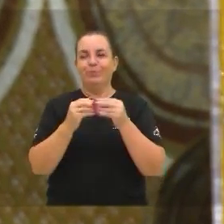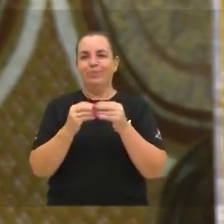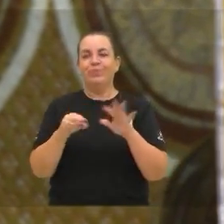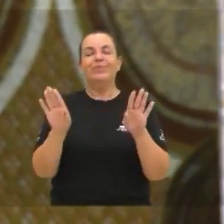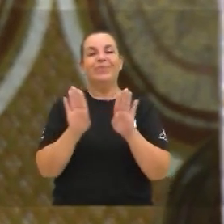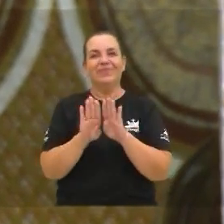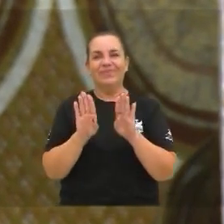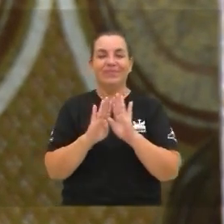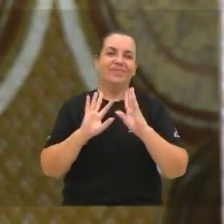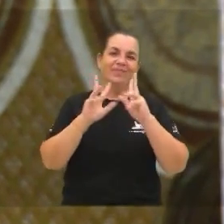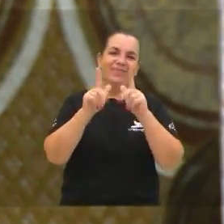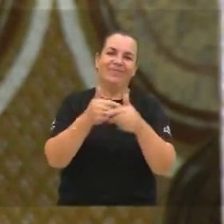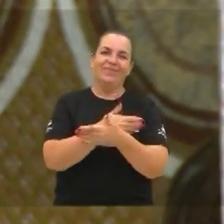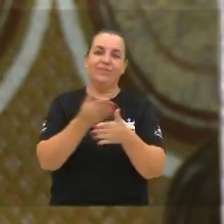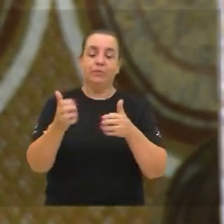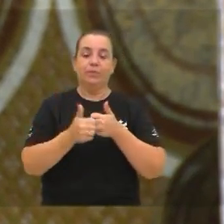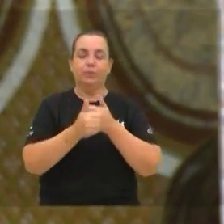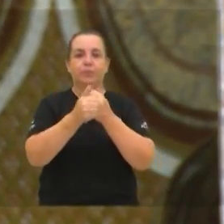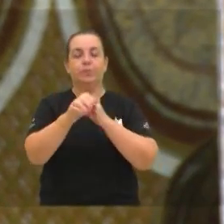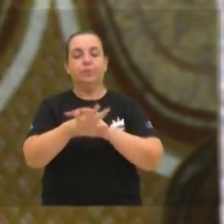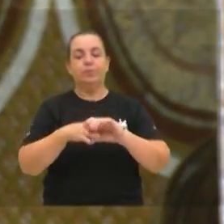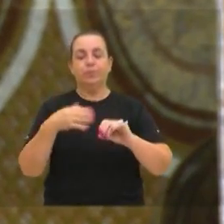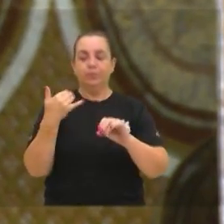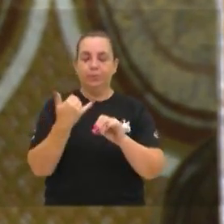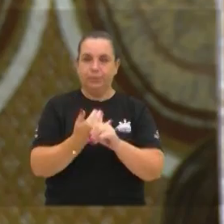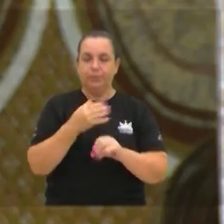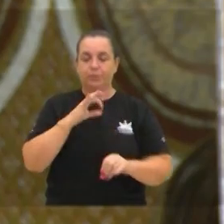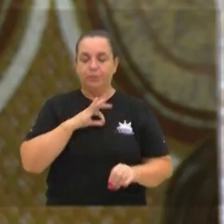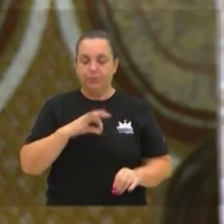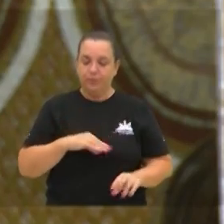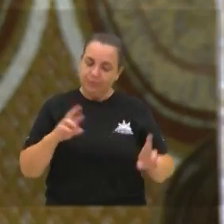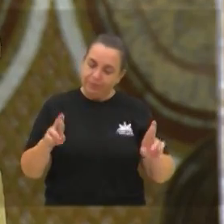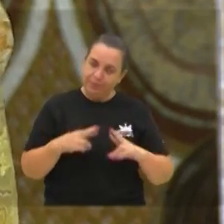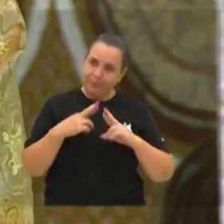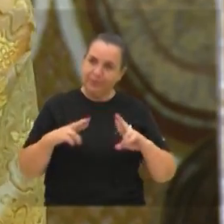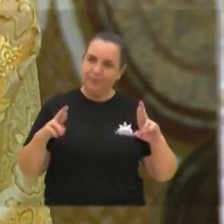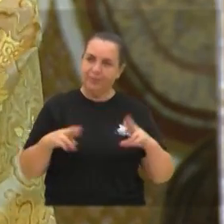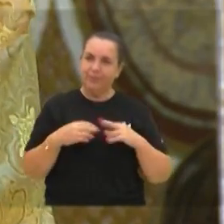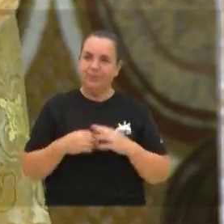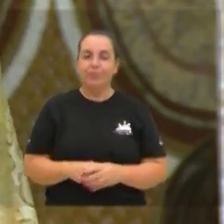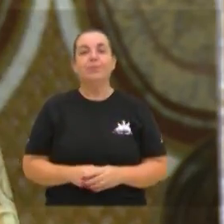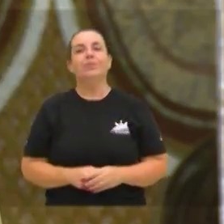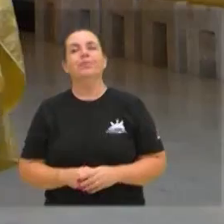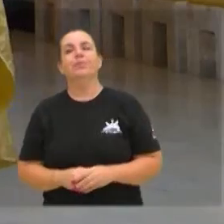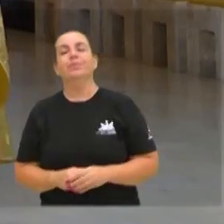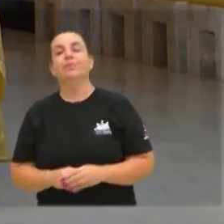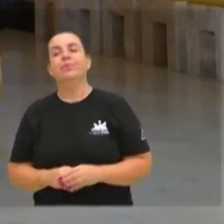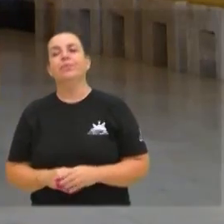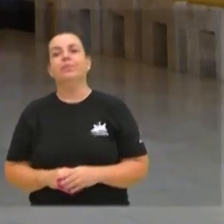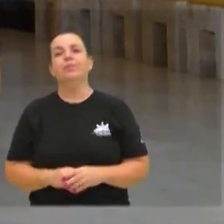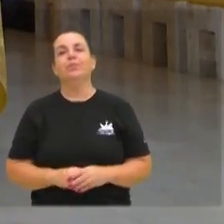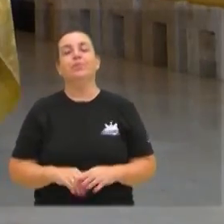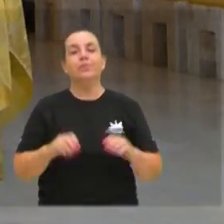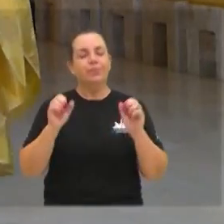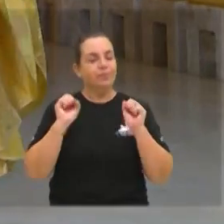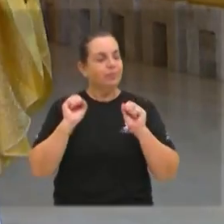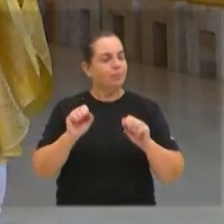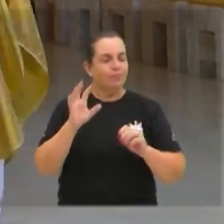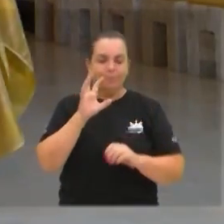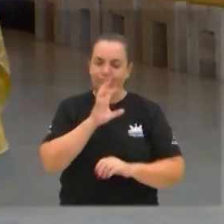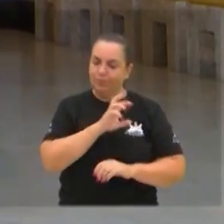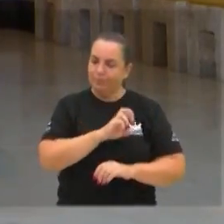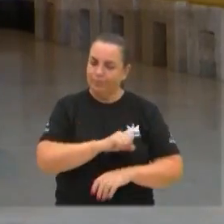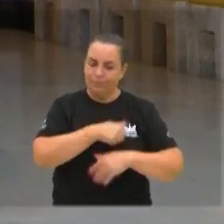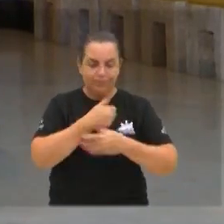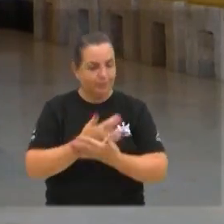também a todos que acompanham pelo YouTube, Padre Manzotti. Podes reinar, Senhor Jesus. Podes reinar,